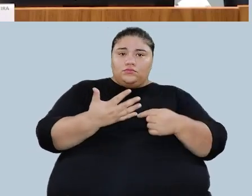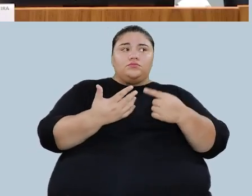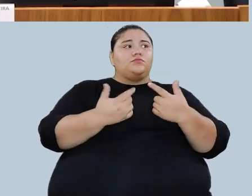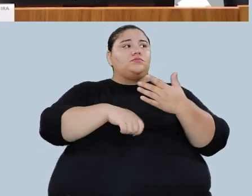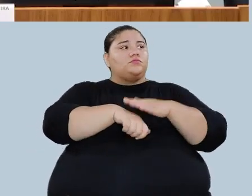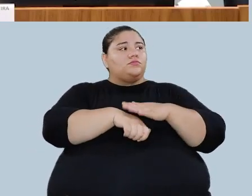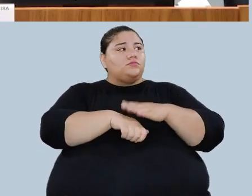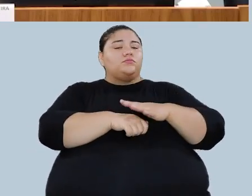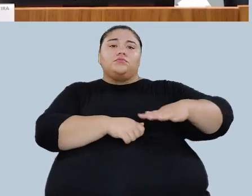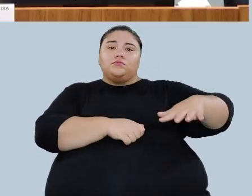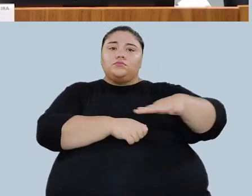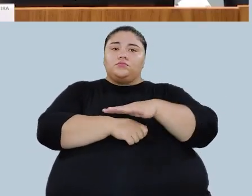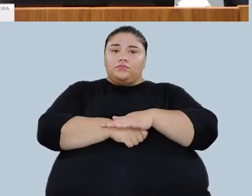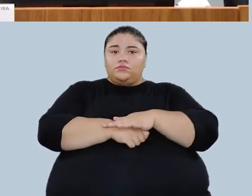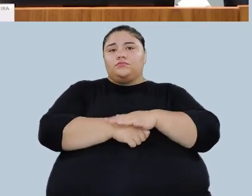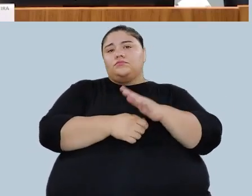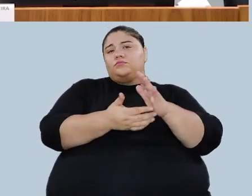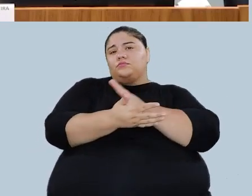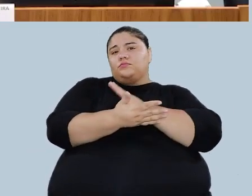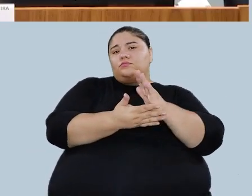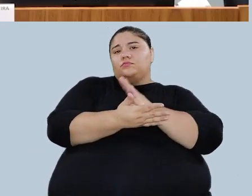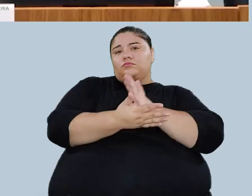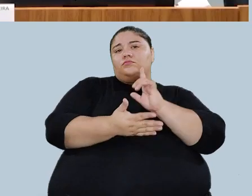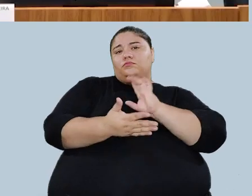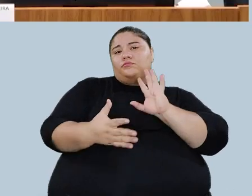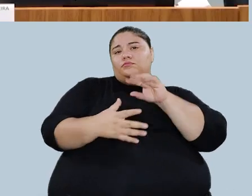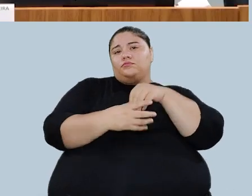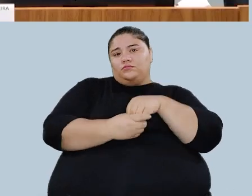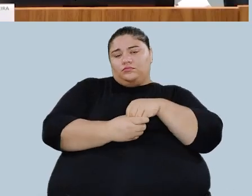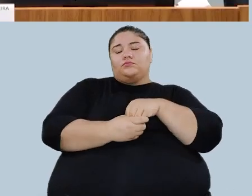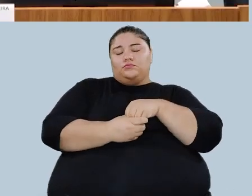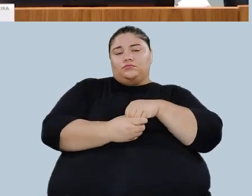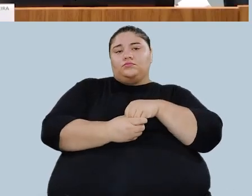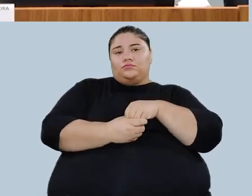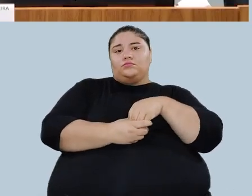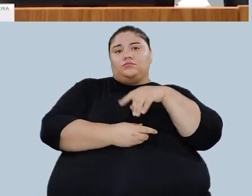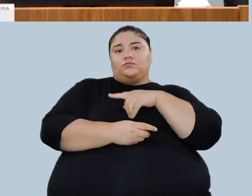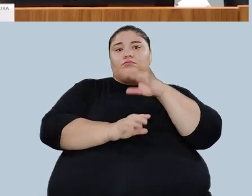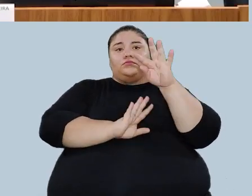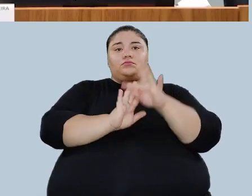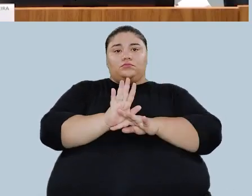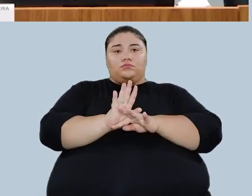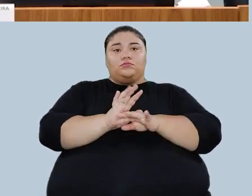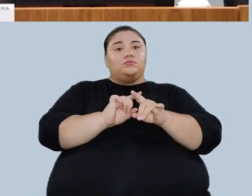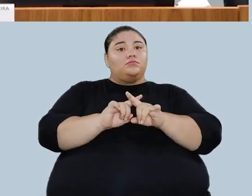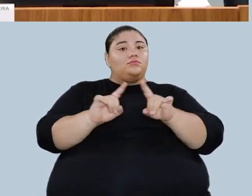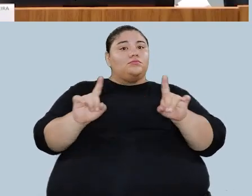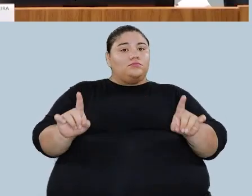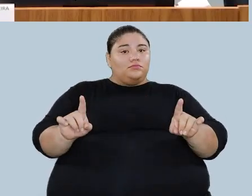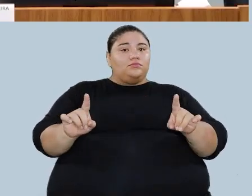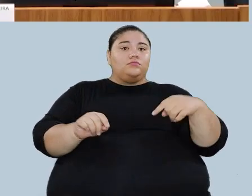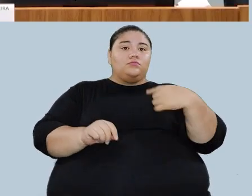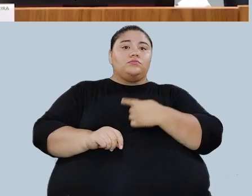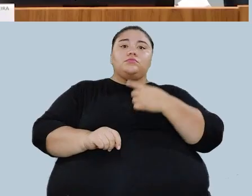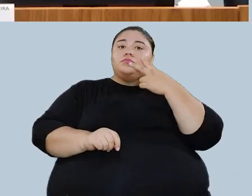no tempo, no espaço, estão previstas, estão identificadas lá no texto legal, mas